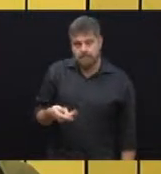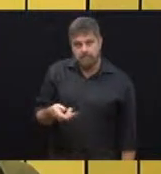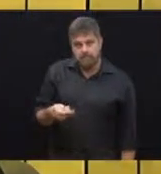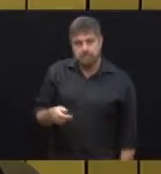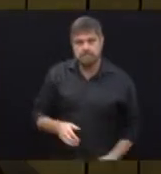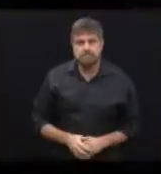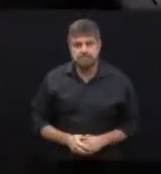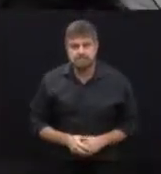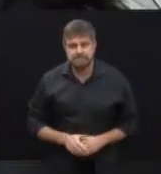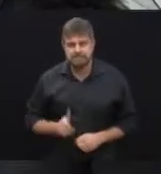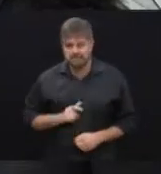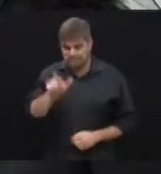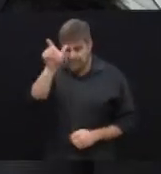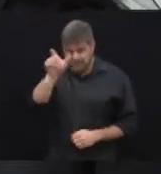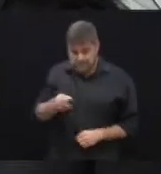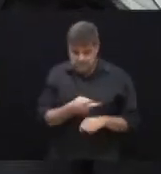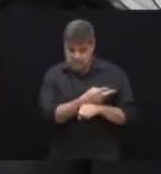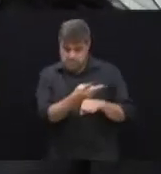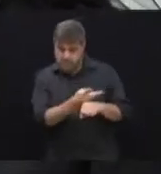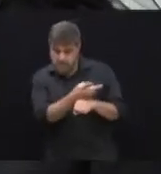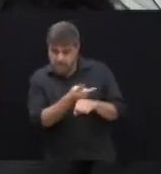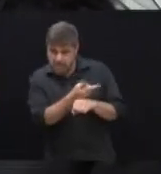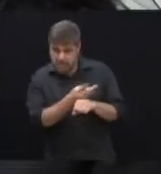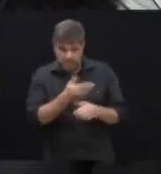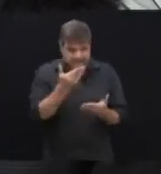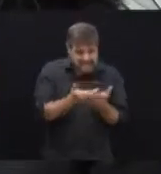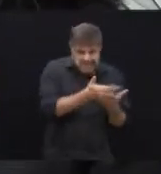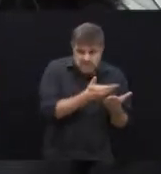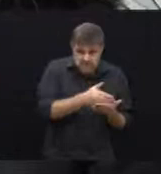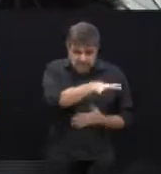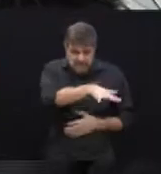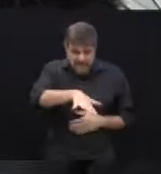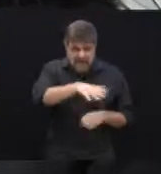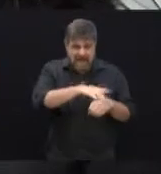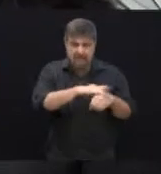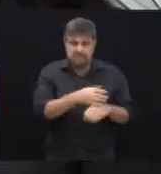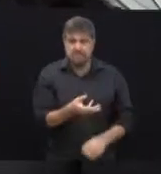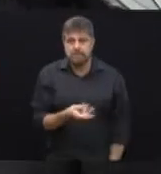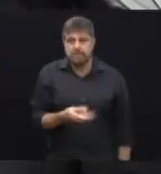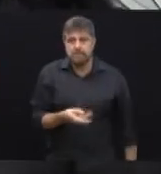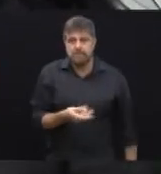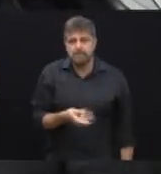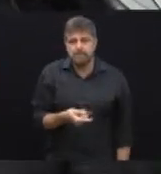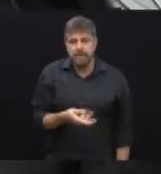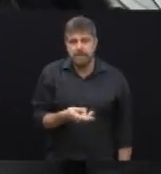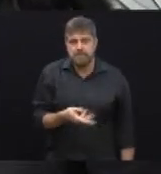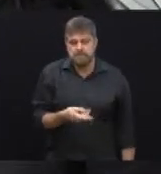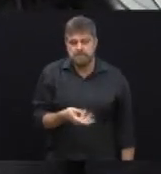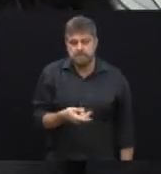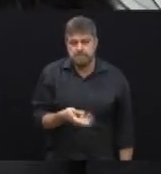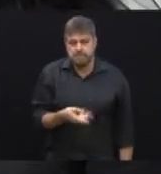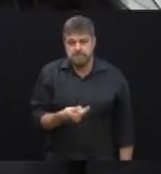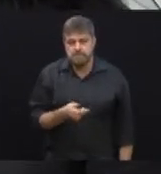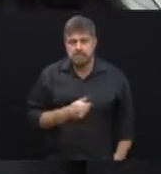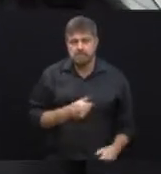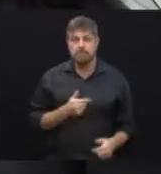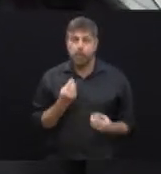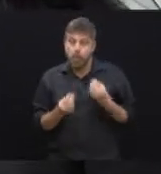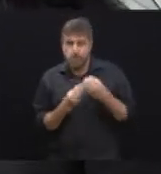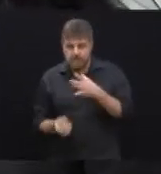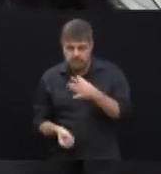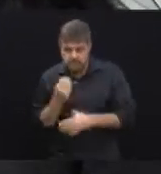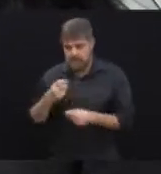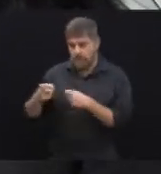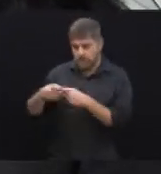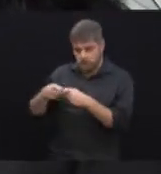Laura Moriyama. Quando a pessoa procura uma especialização em Parkinson, o trajeto histórico mais comum é